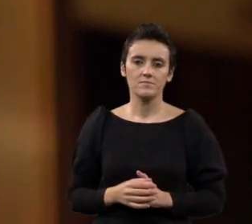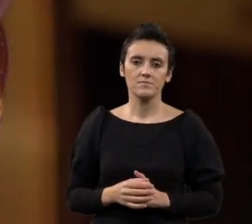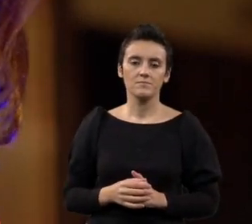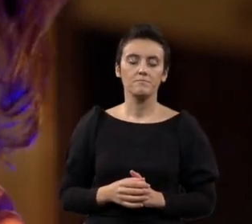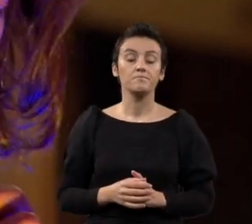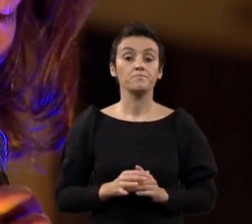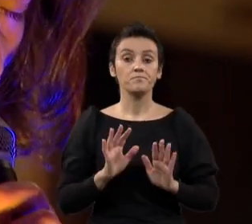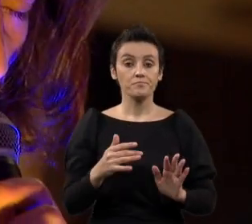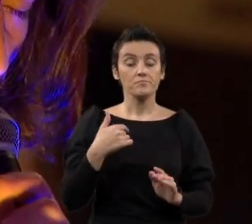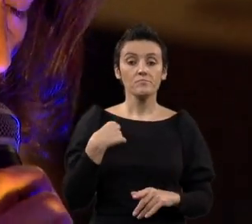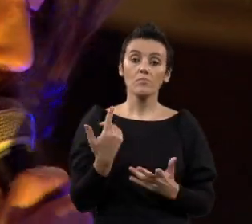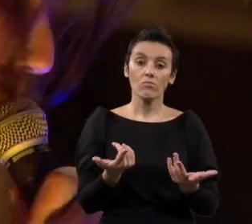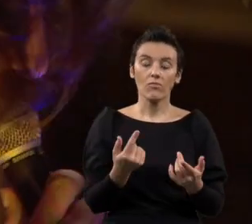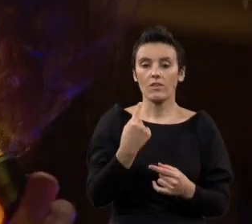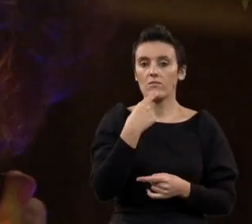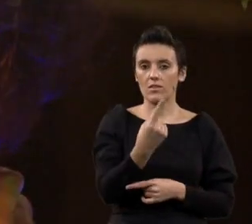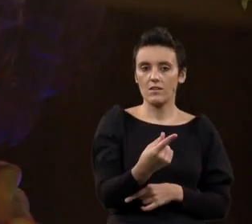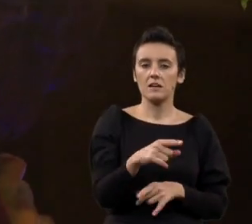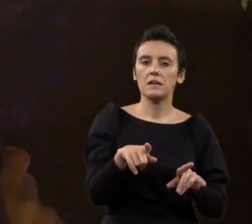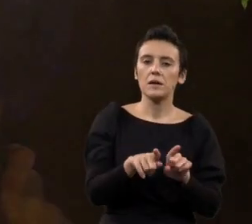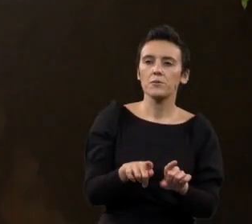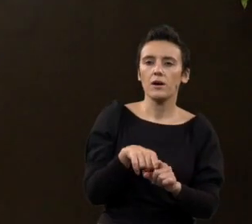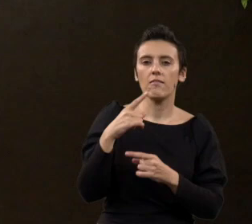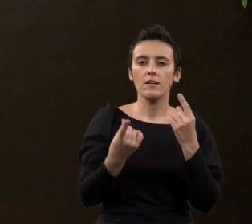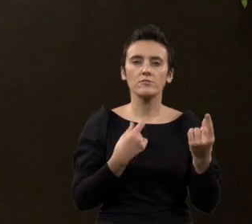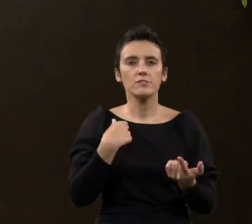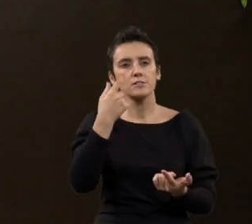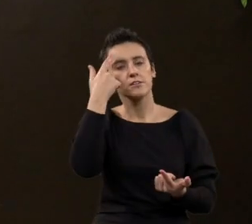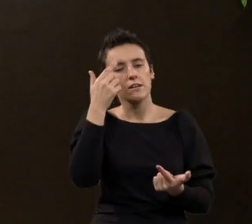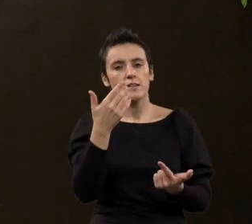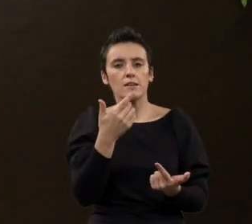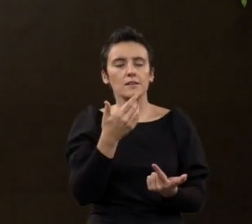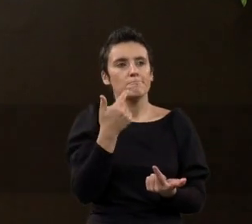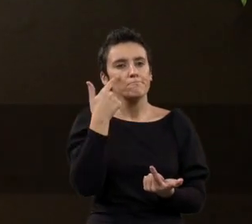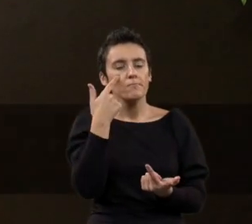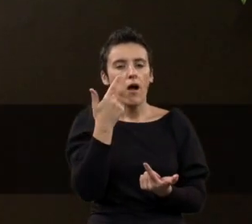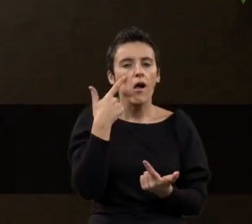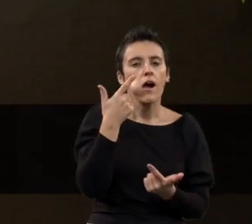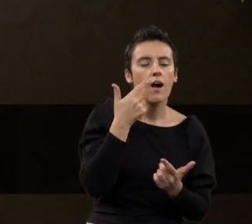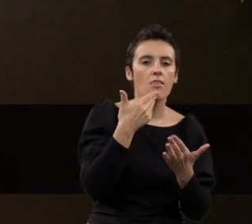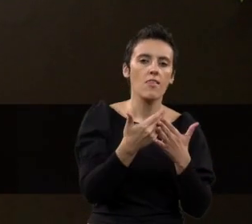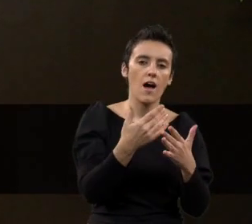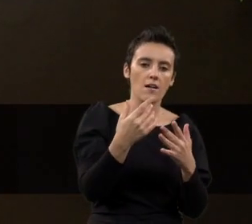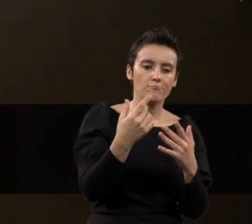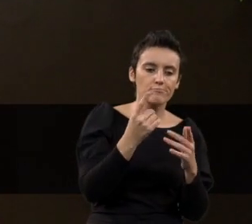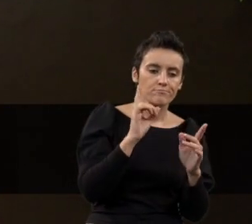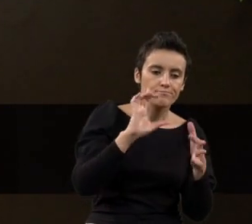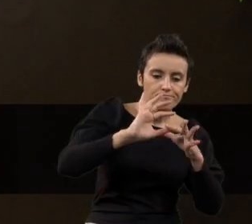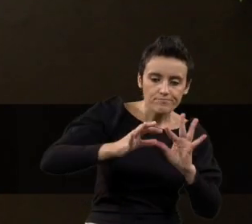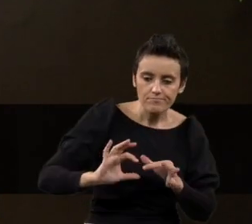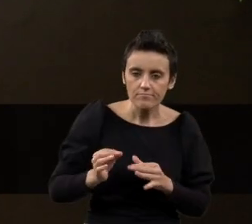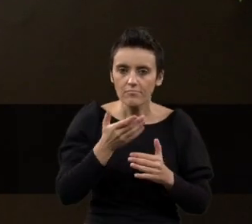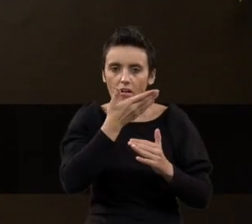vou tendo experiências de às vezes a pensar como é que se tornam as coisas mais coerentes e acessíveis, mas depois na verdade acabo por